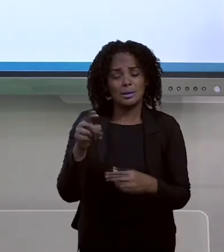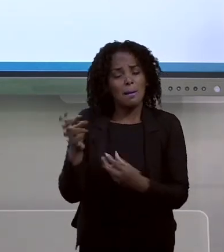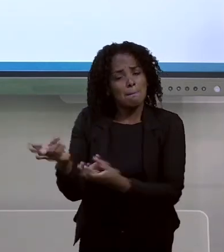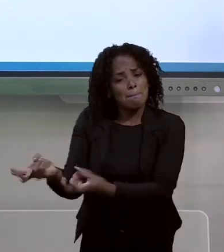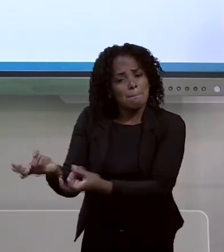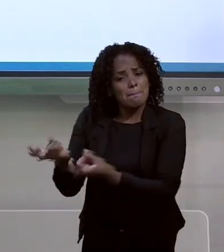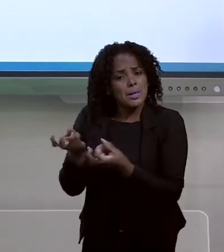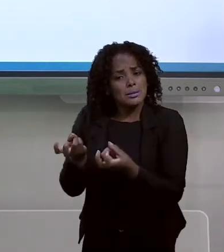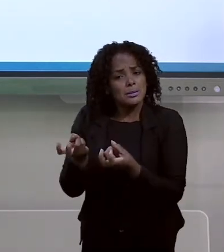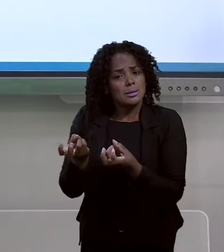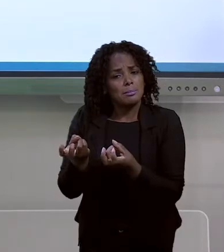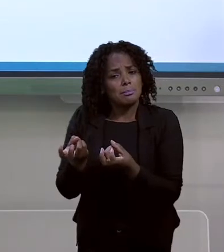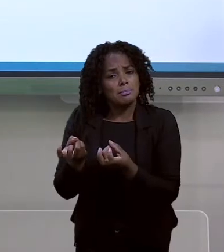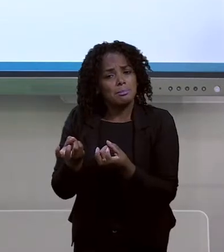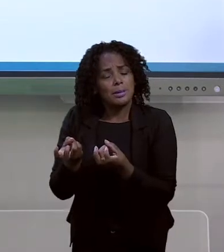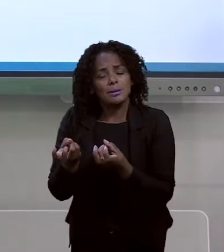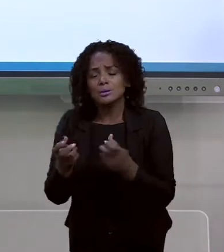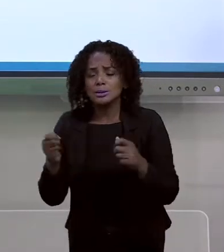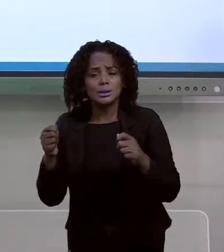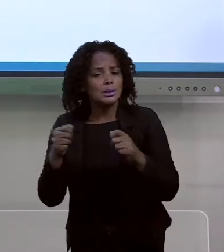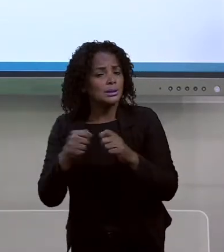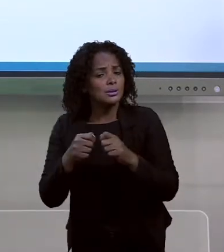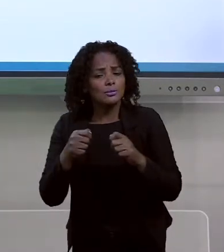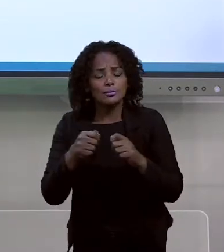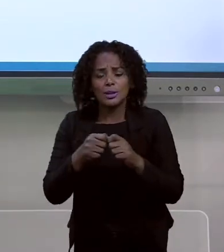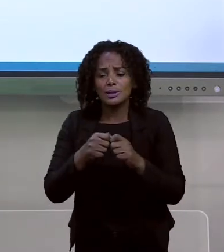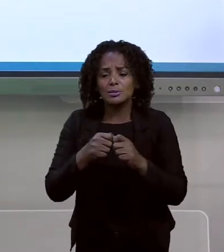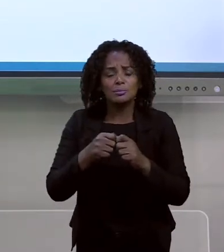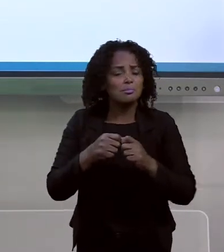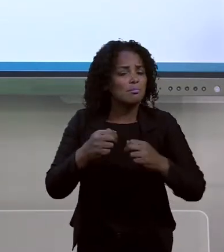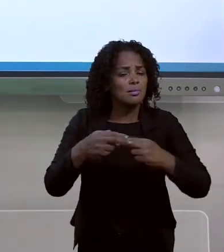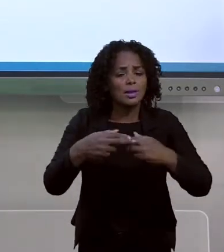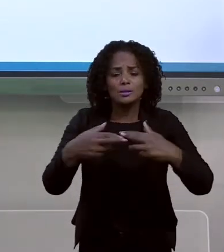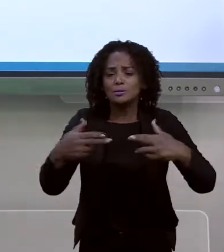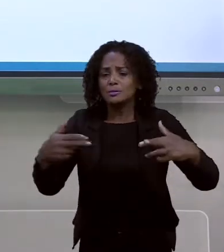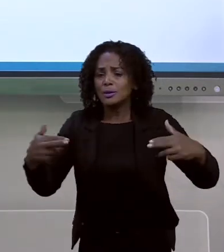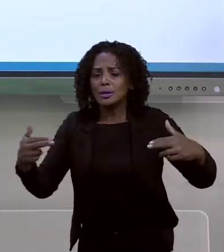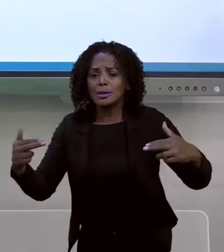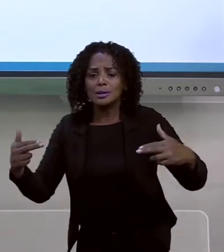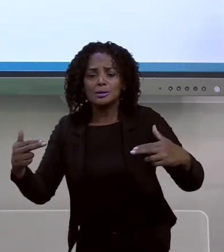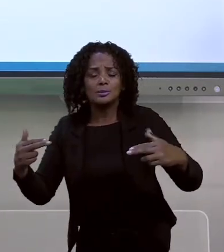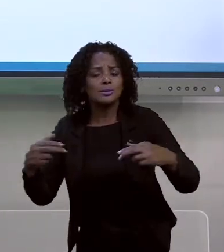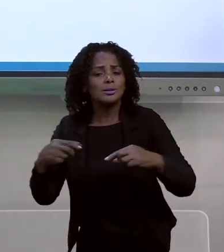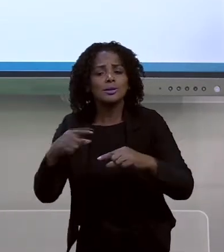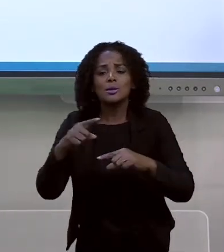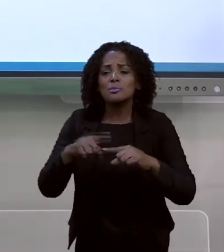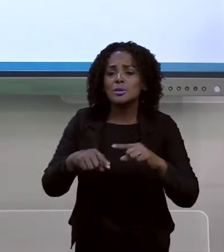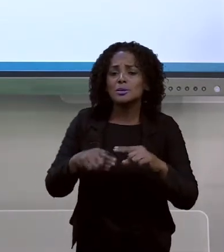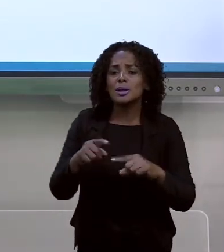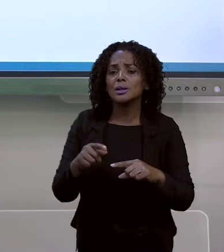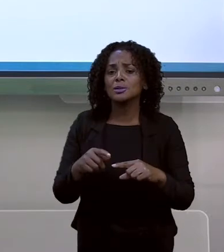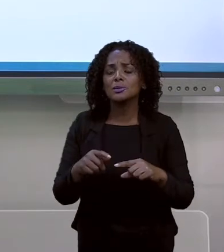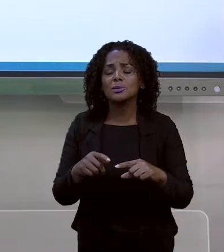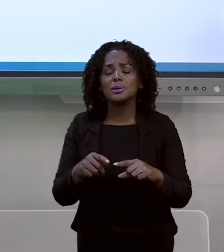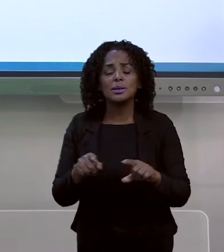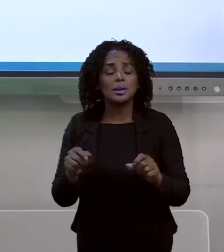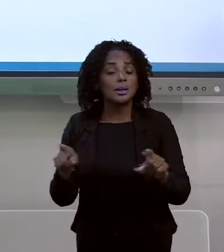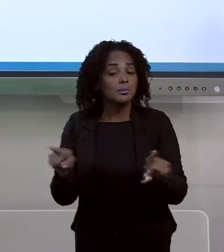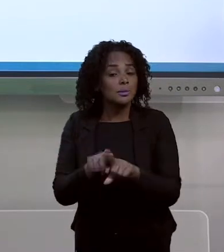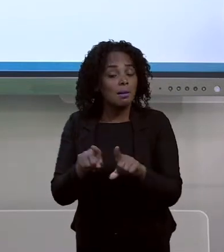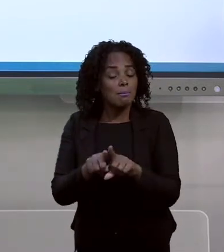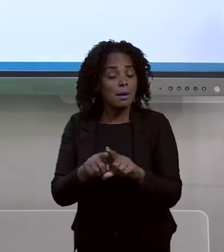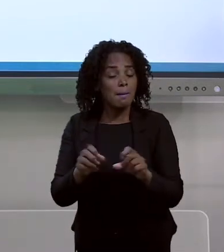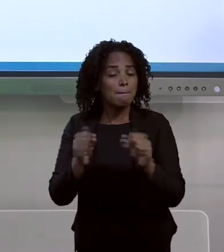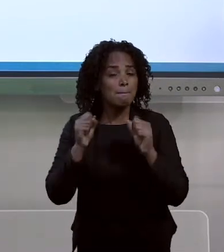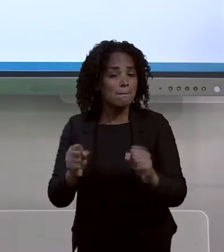Percebeu que eles são feitos de diferentes materiais? E que podemos encontrar